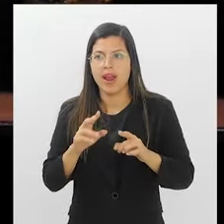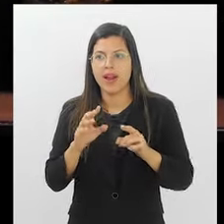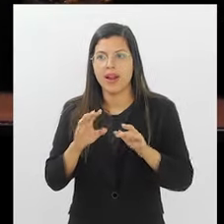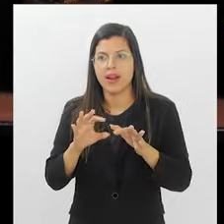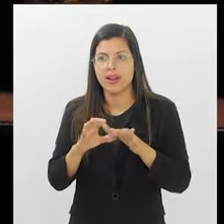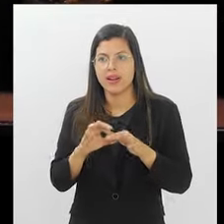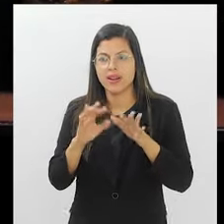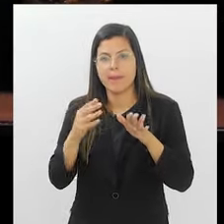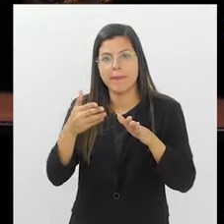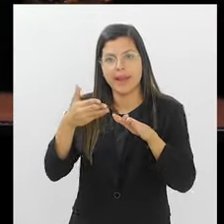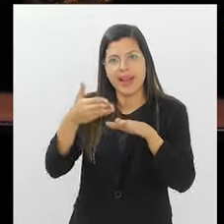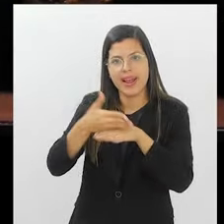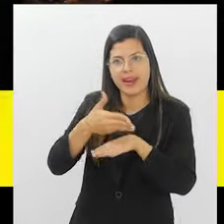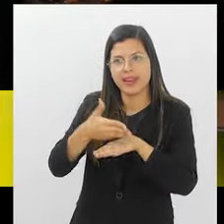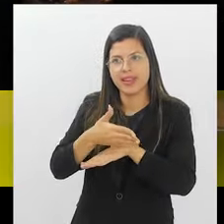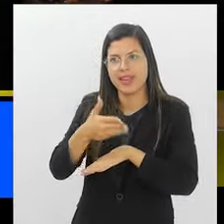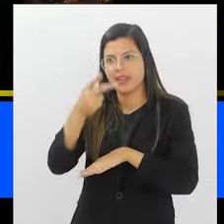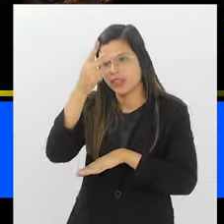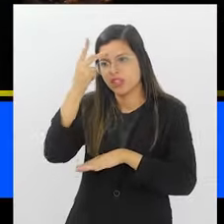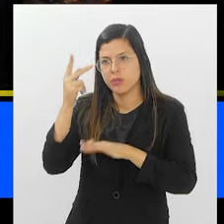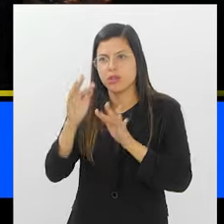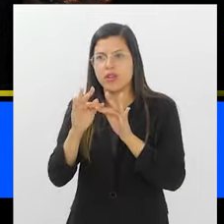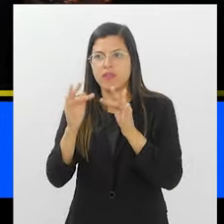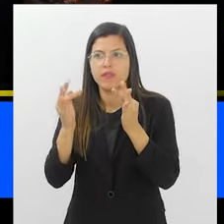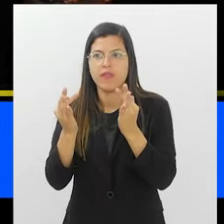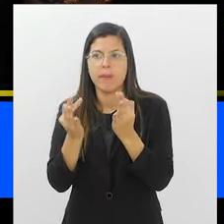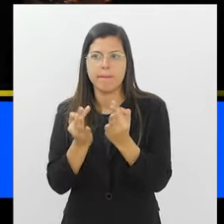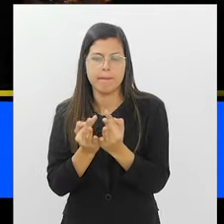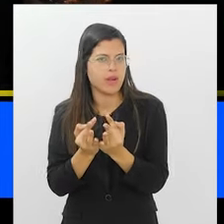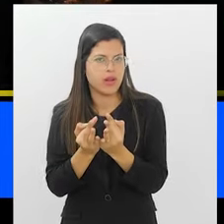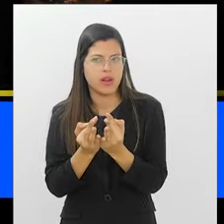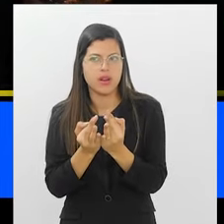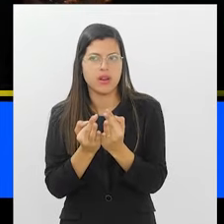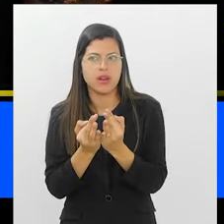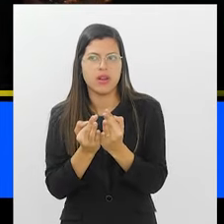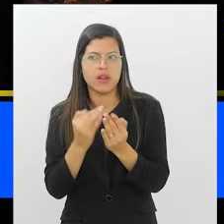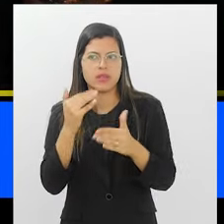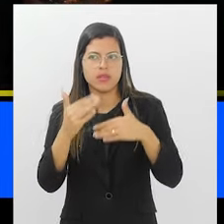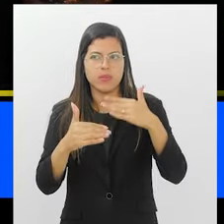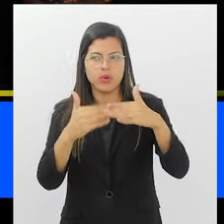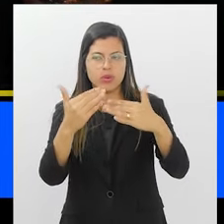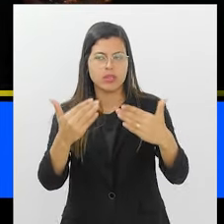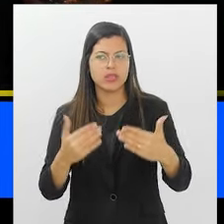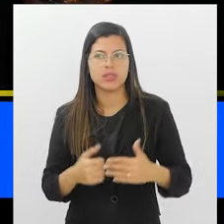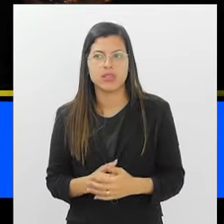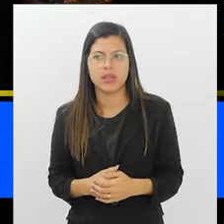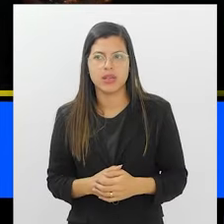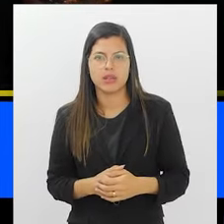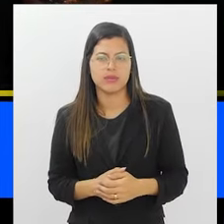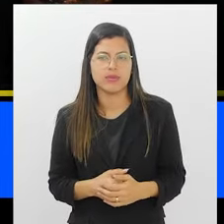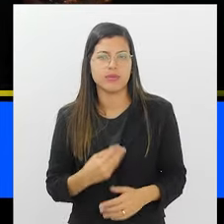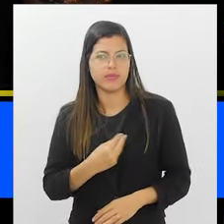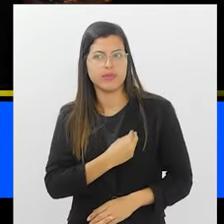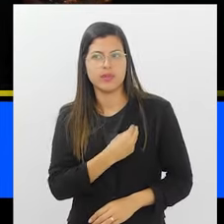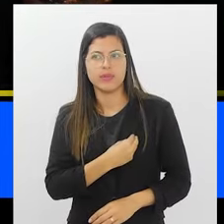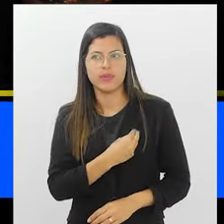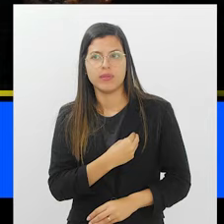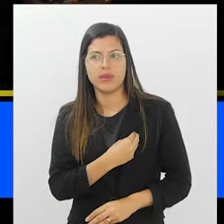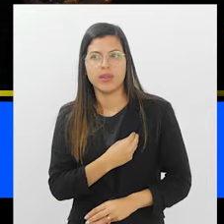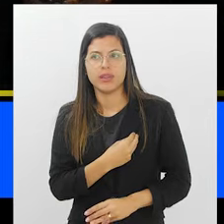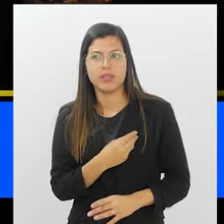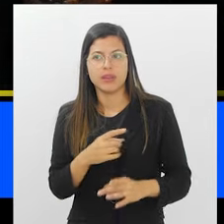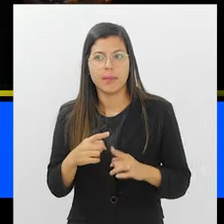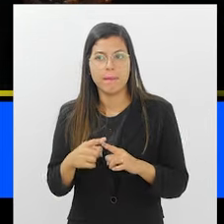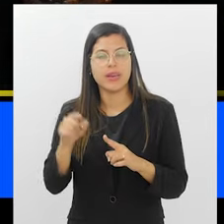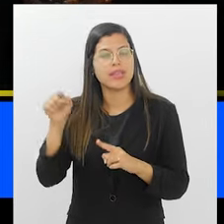permitirmos a entrada das pessoas e das famílias que estão envolvidas, né, nesse processo da vivência com